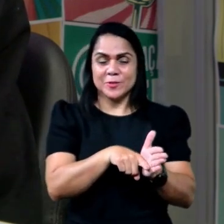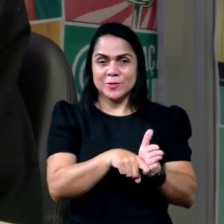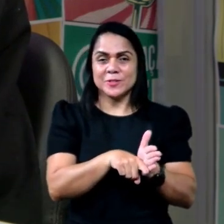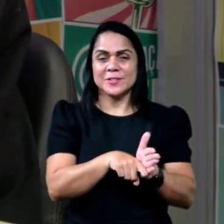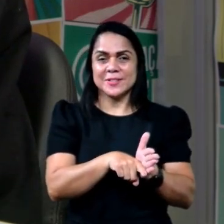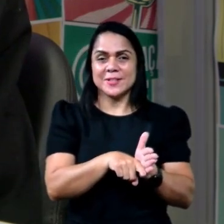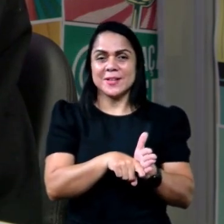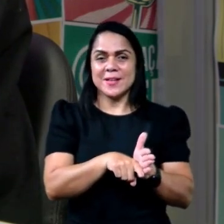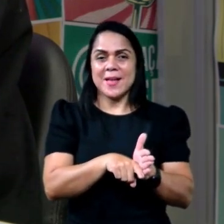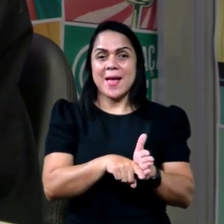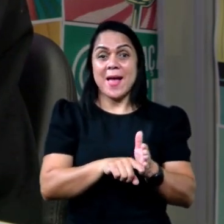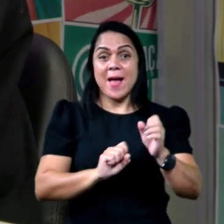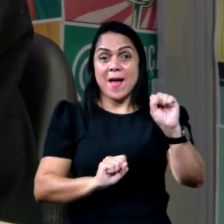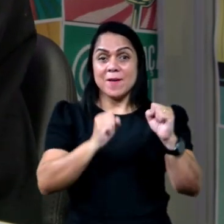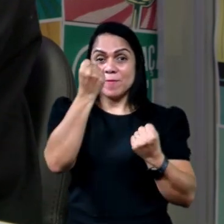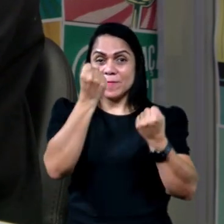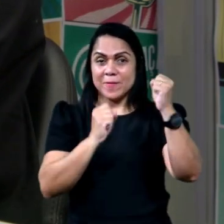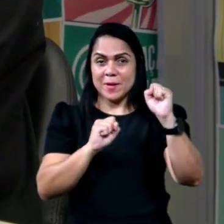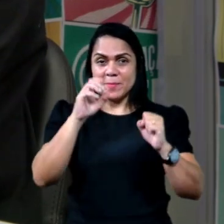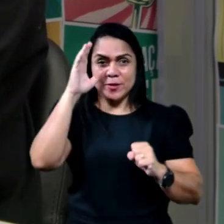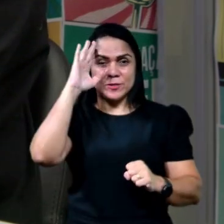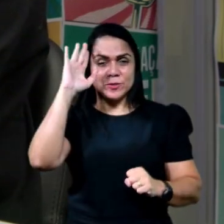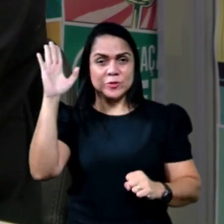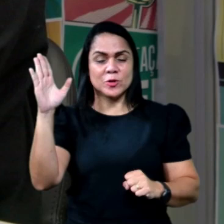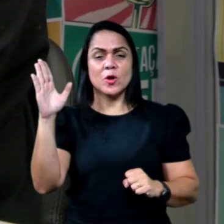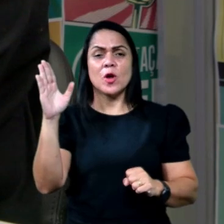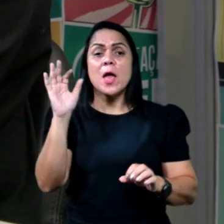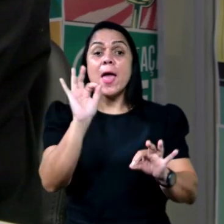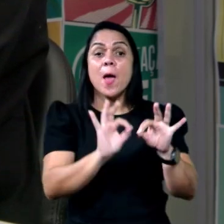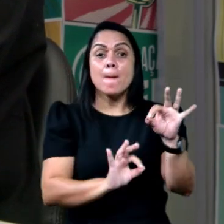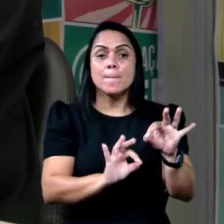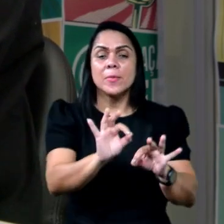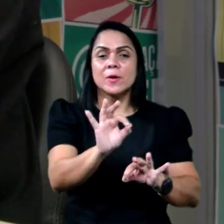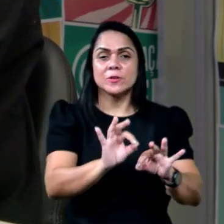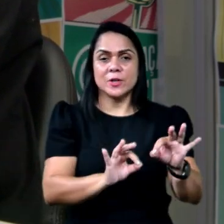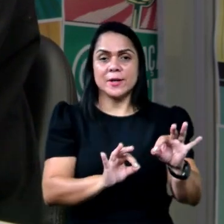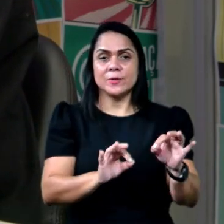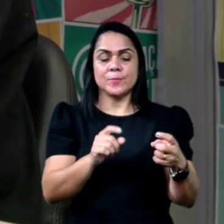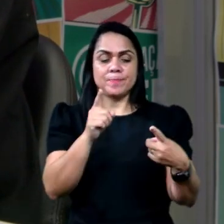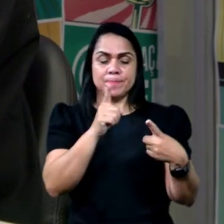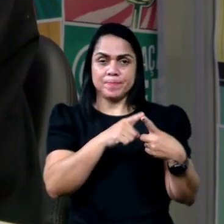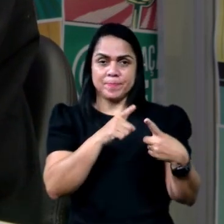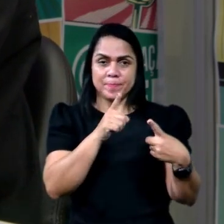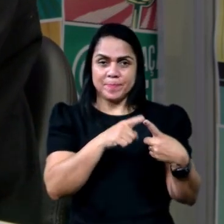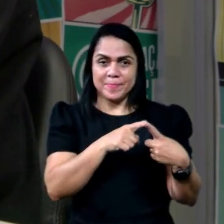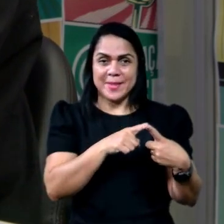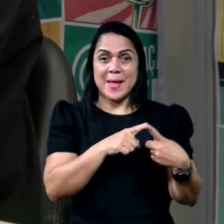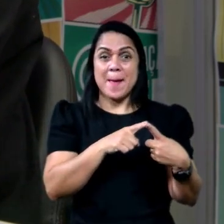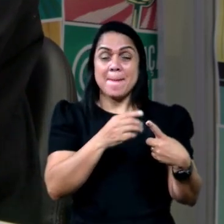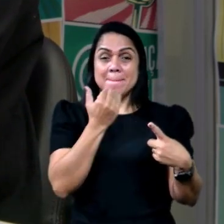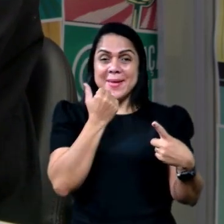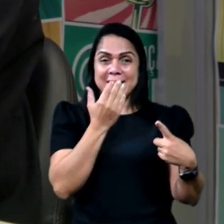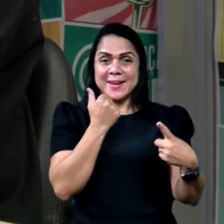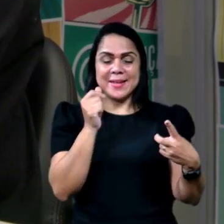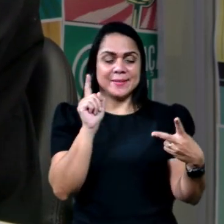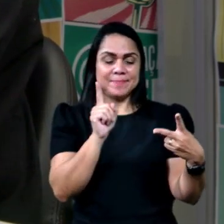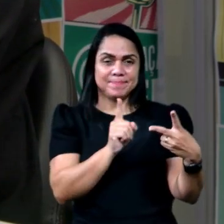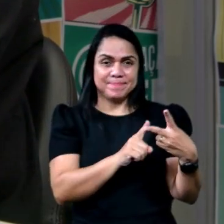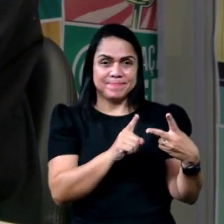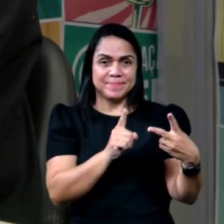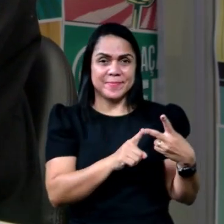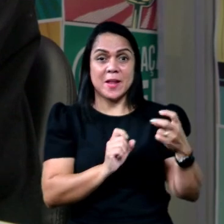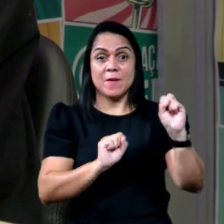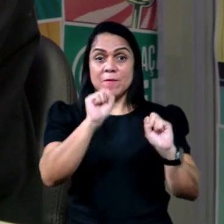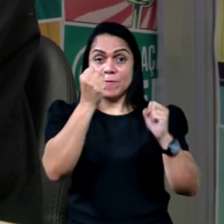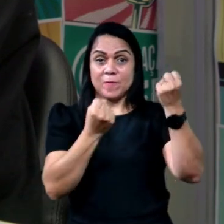Sonhos é o primeiro projeto, na verdade é o segundo. O Merendas é o primeiro projeto ligado ao meu doutorado. O Pequena Fábrica de Sonhos é